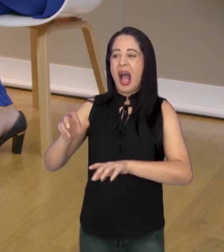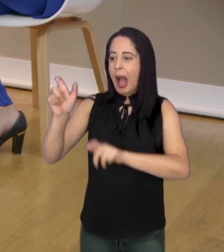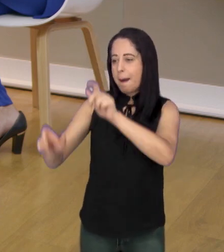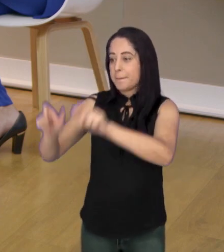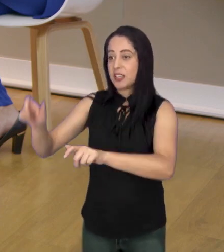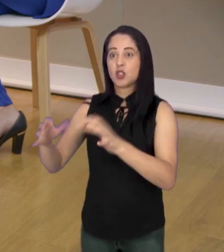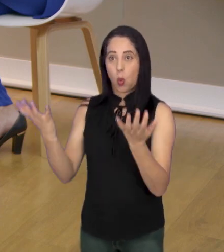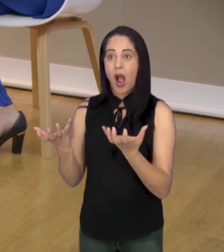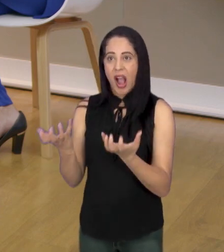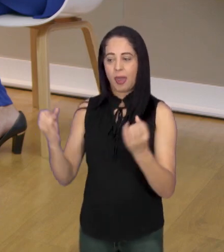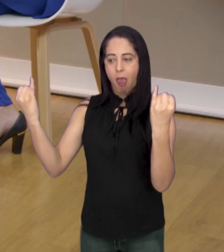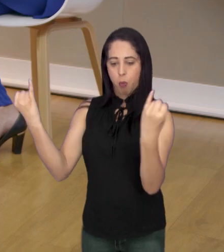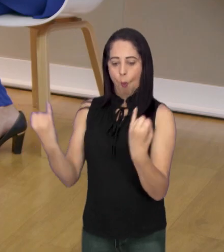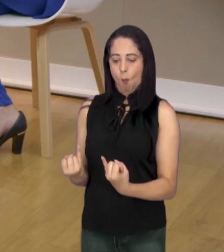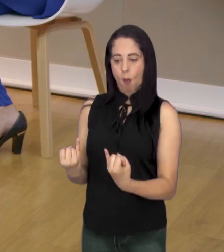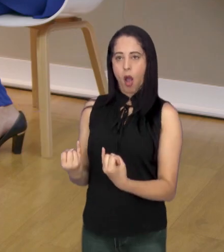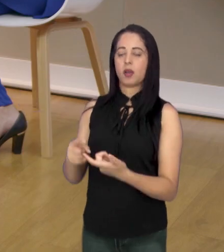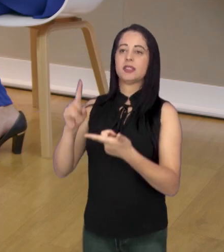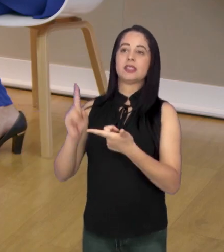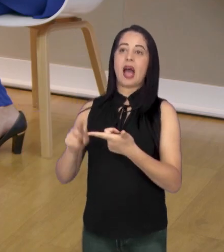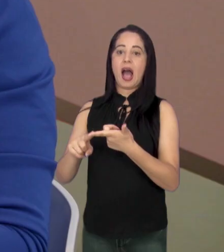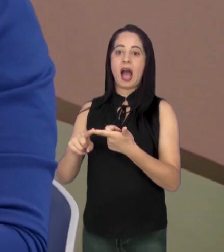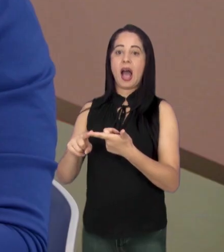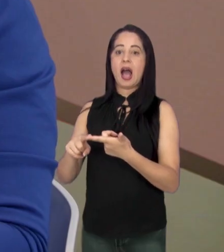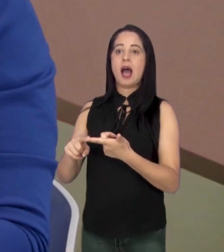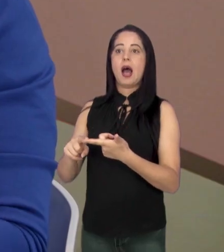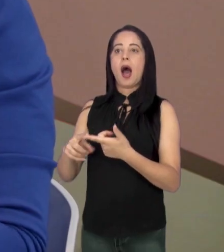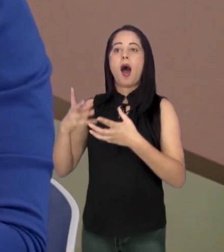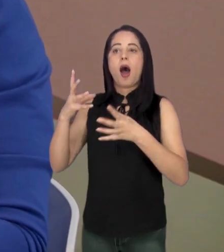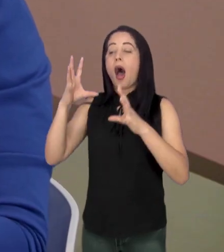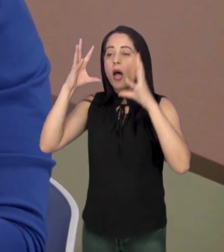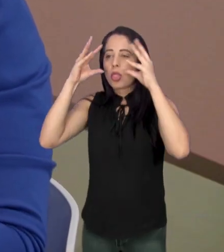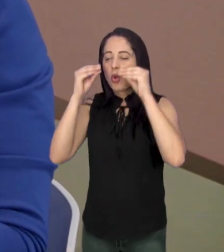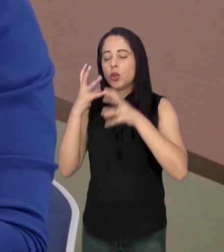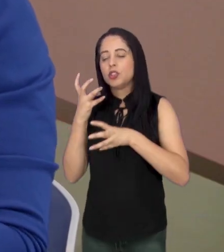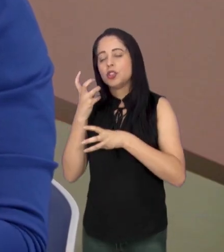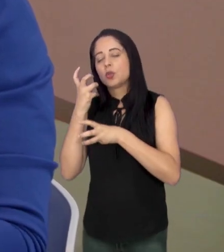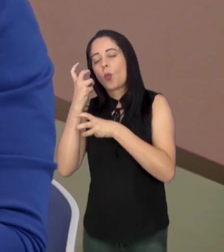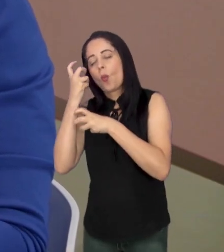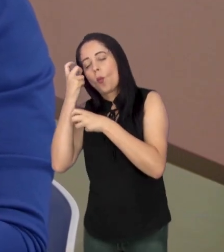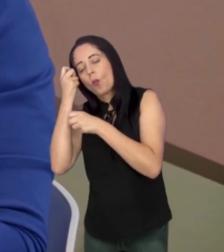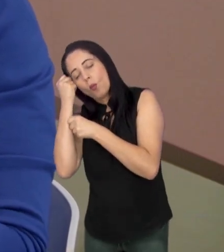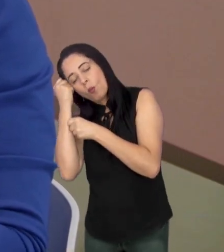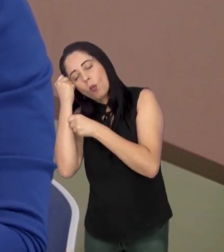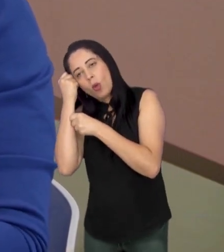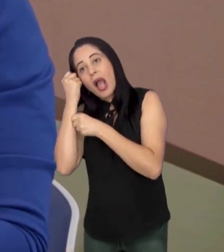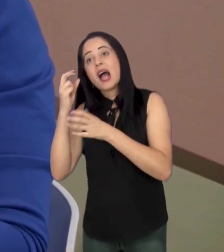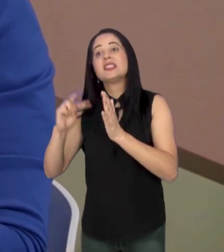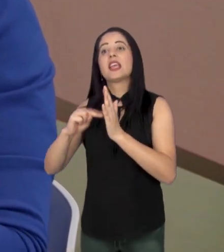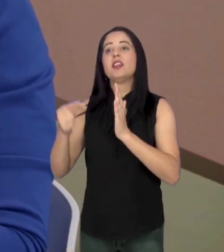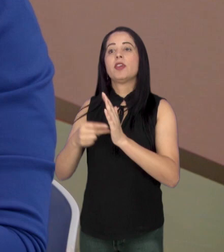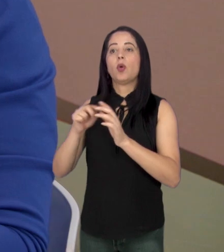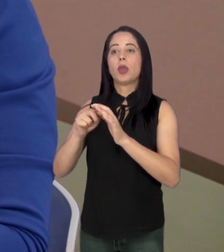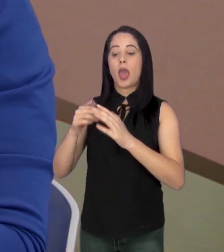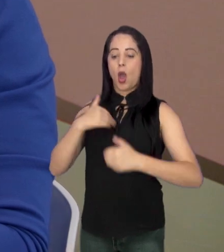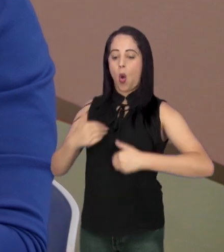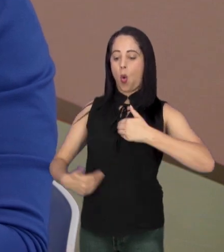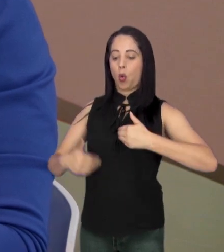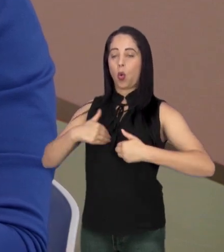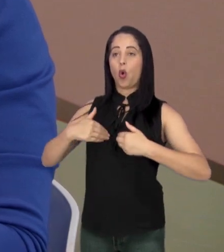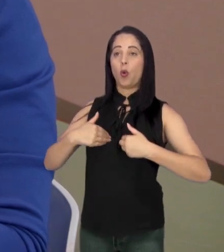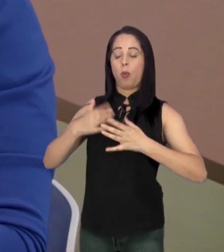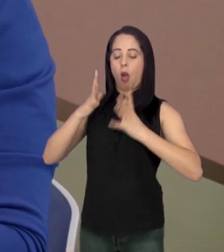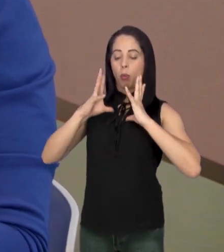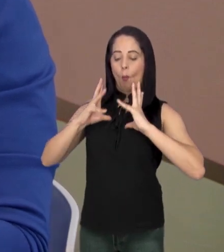perder peso, o processo de quem quer manter a desinflamação. Durante a noite a gente faz processos de detoxificação, tanto orgânico quanto mental